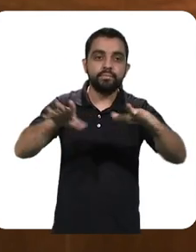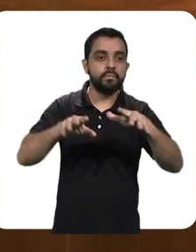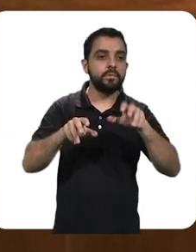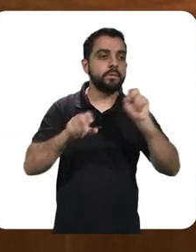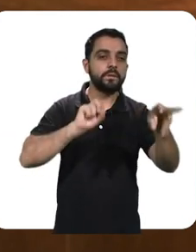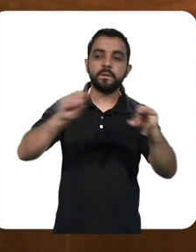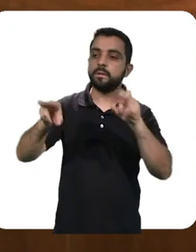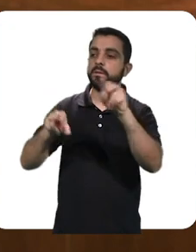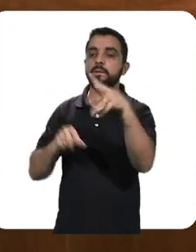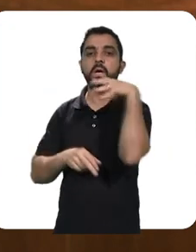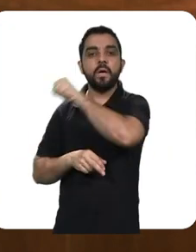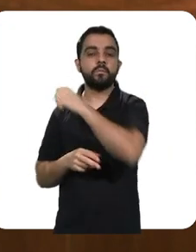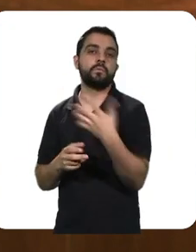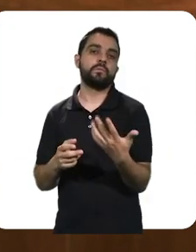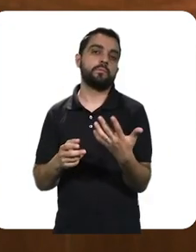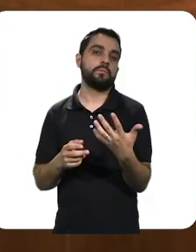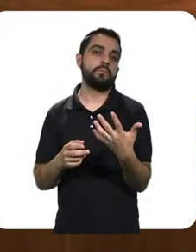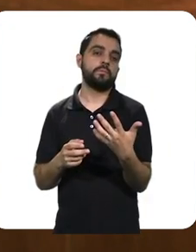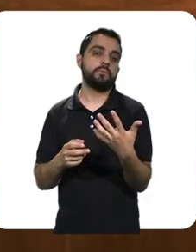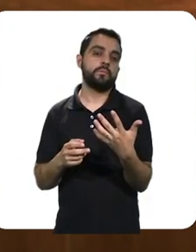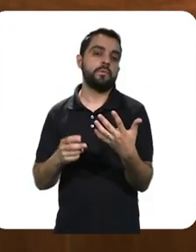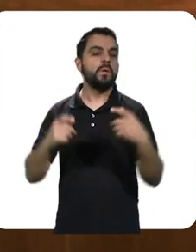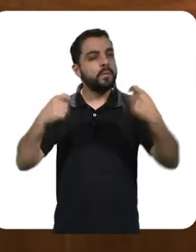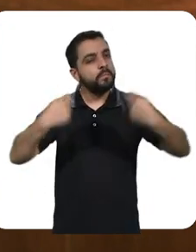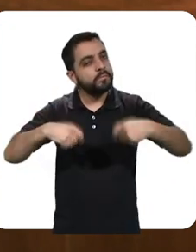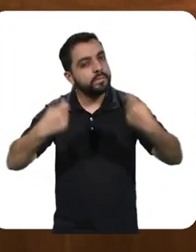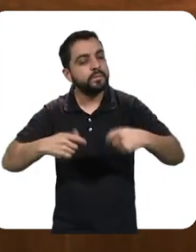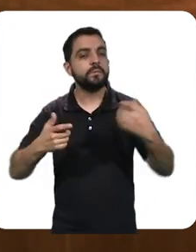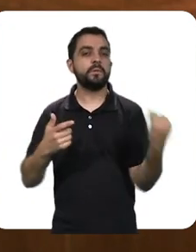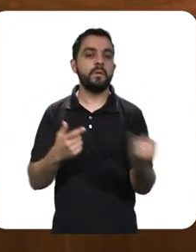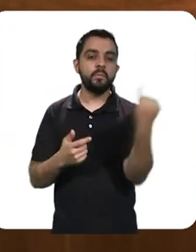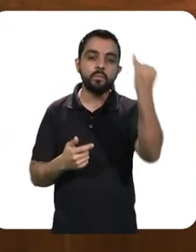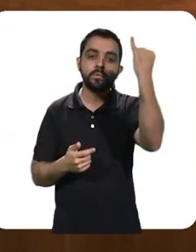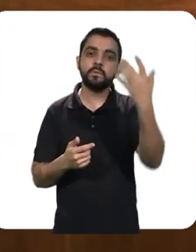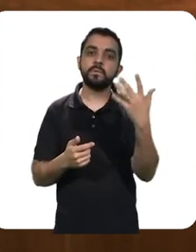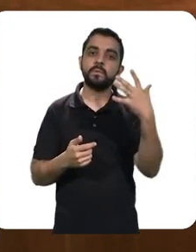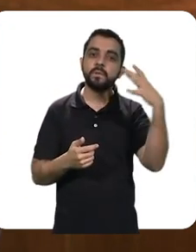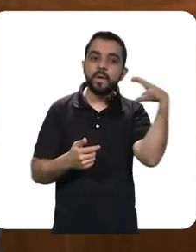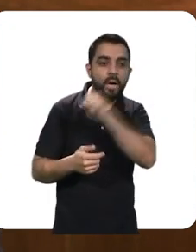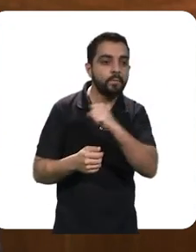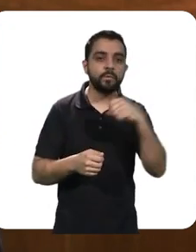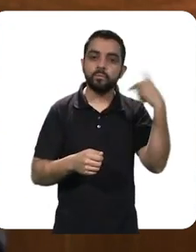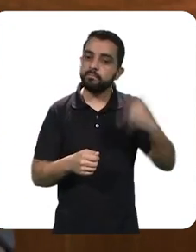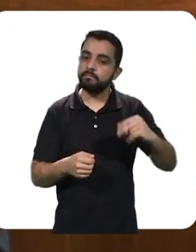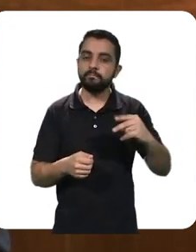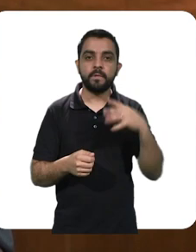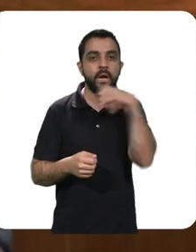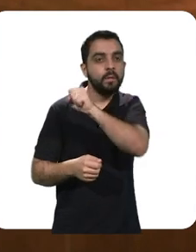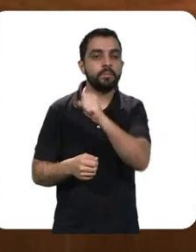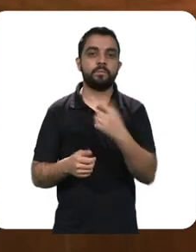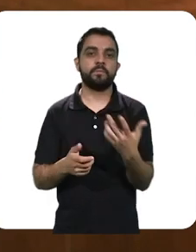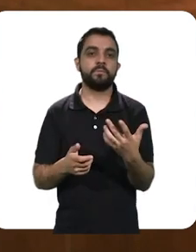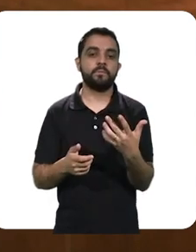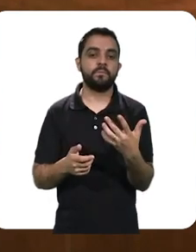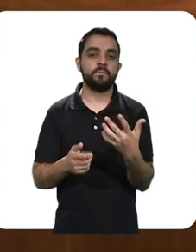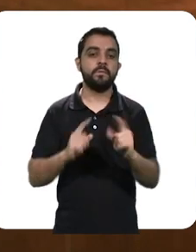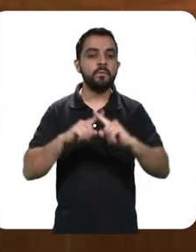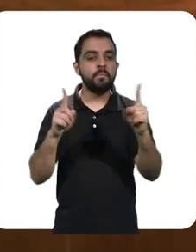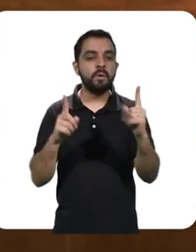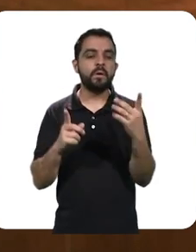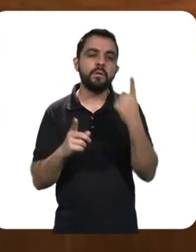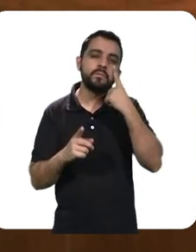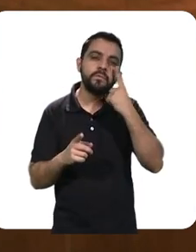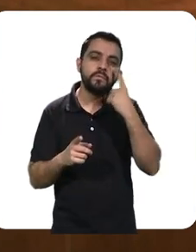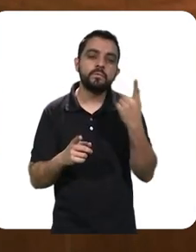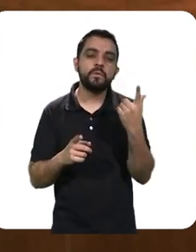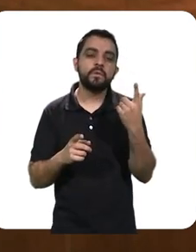rápido, me parece, seria muito importante que as ações fossem tomadas para ontem. E aí, quando a gente vai